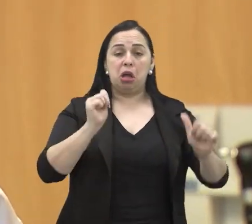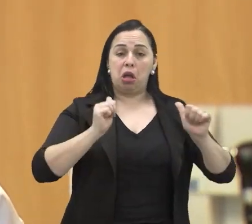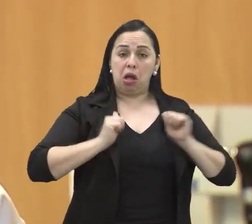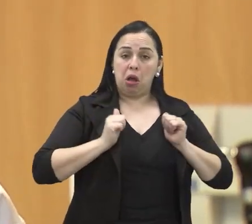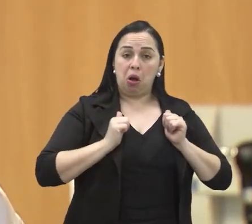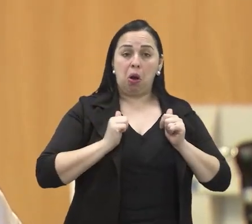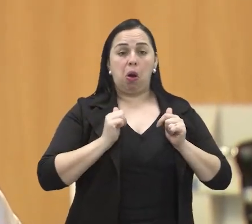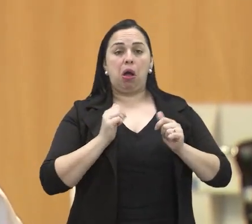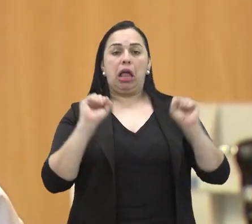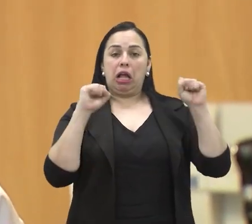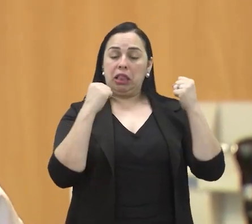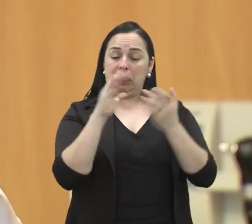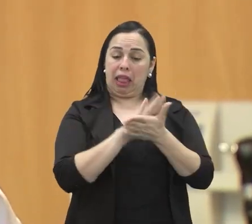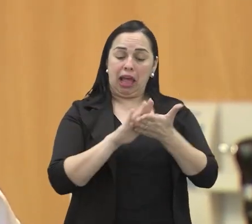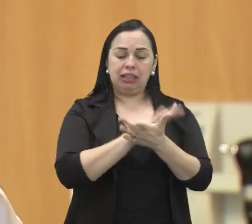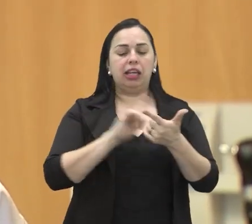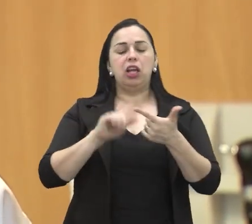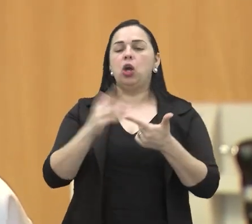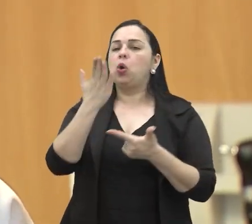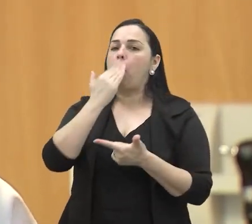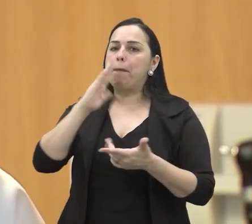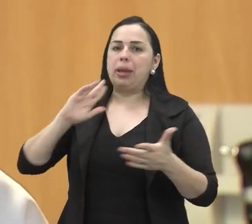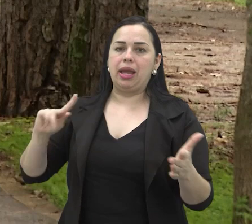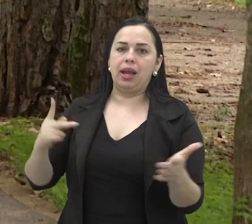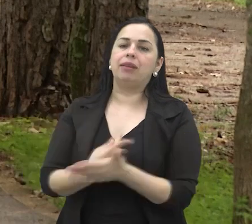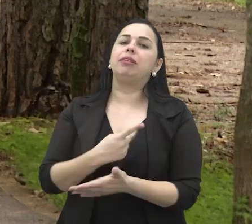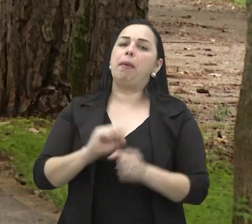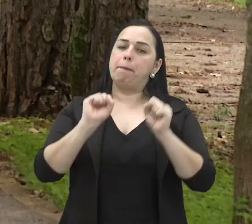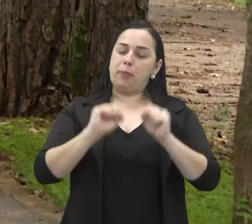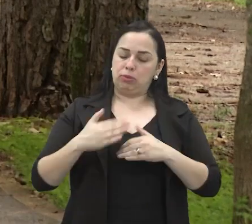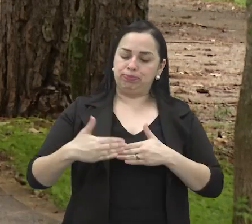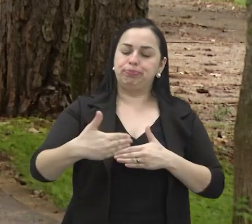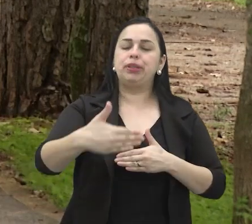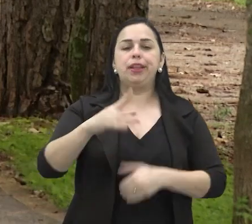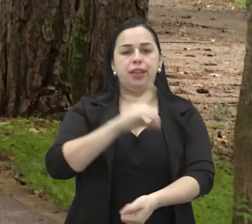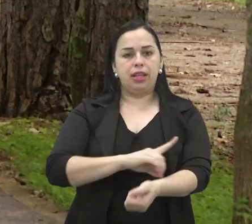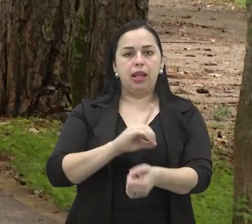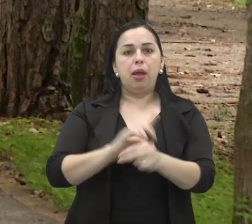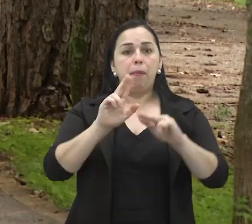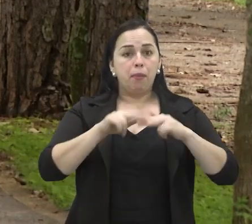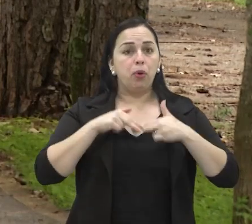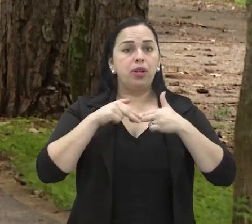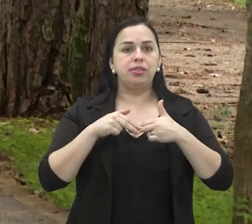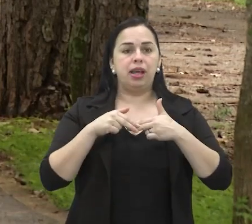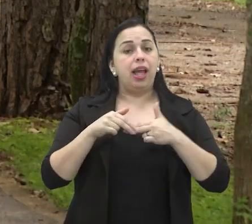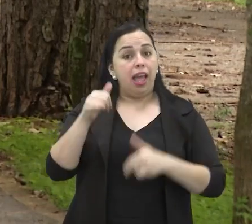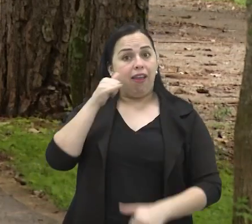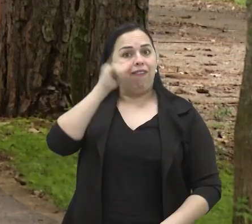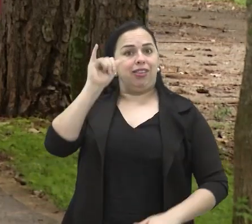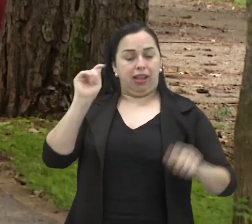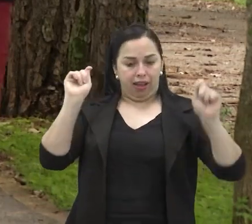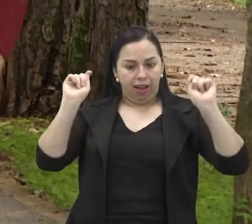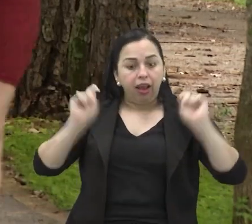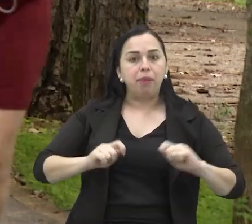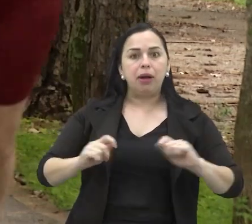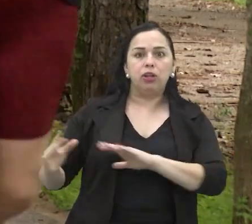má alimentação são fatores de risco. A boa notícia é que prevenir a diabetes está ao alcance de